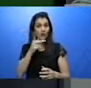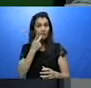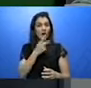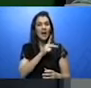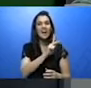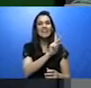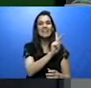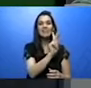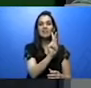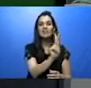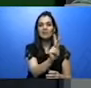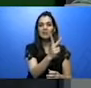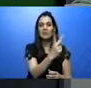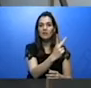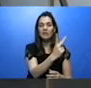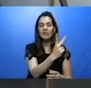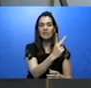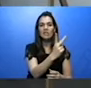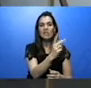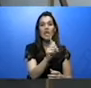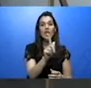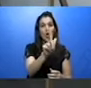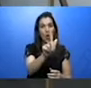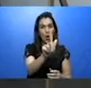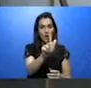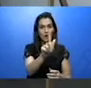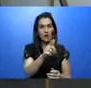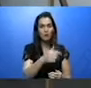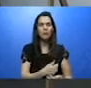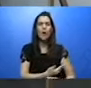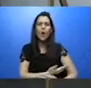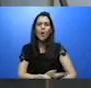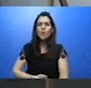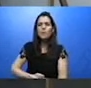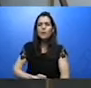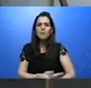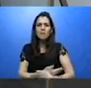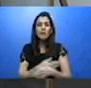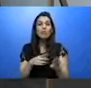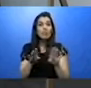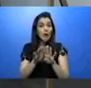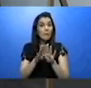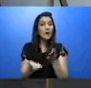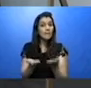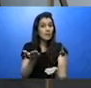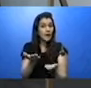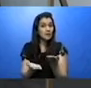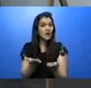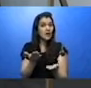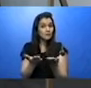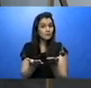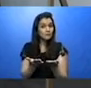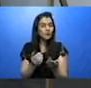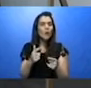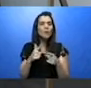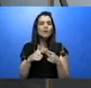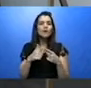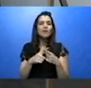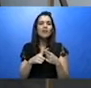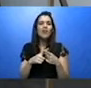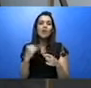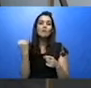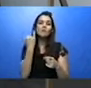de massa. Quando eu vou me pesar, os bebês, quando nascem, eles são pesados, né? Então, assim, é uma unidade de medida